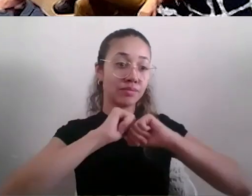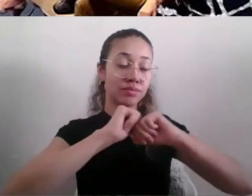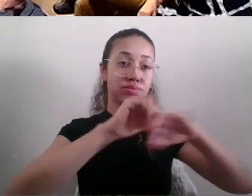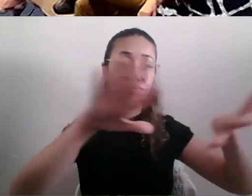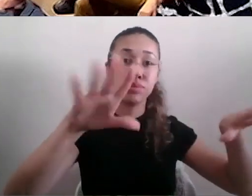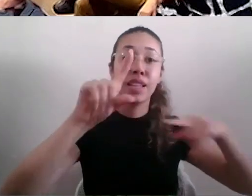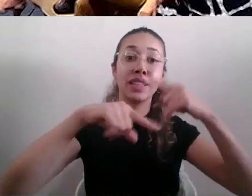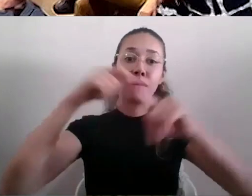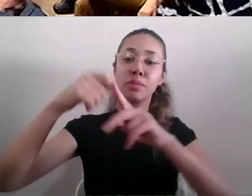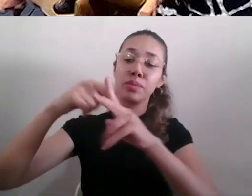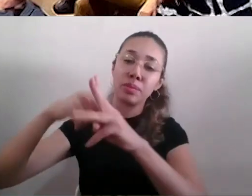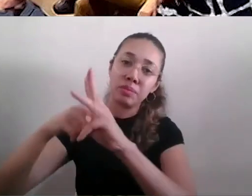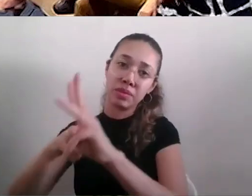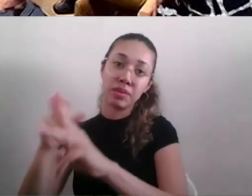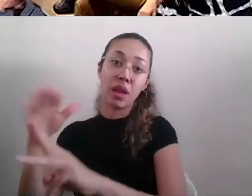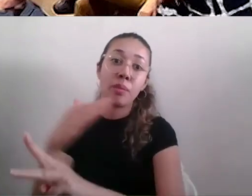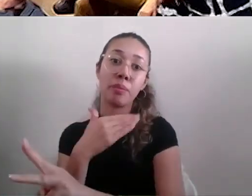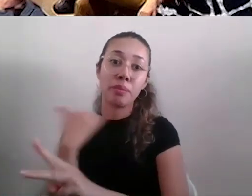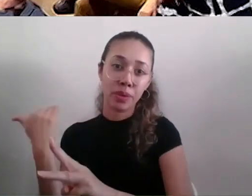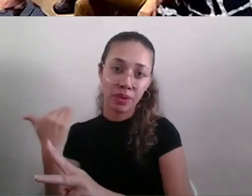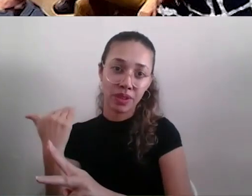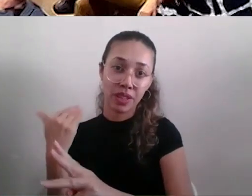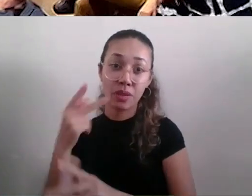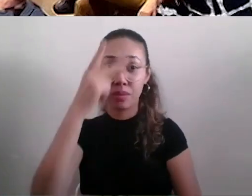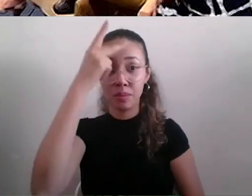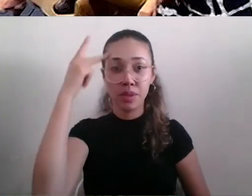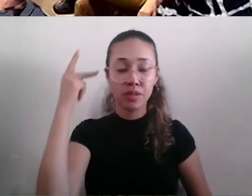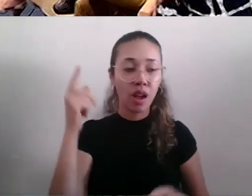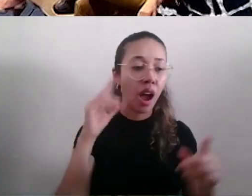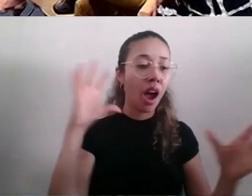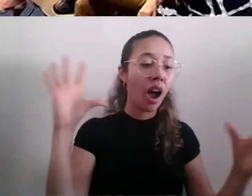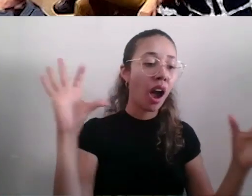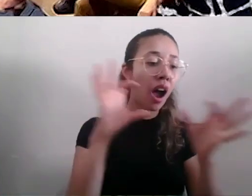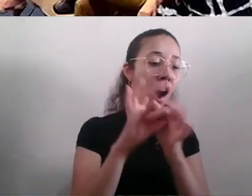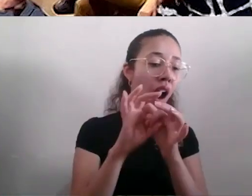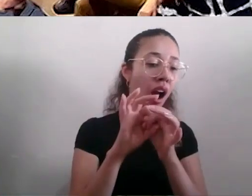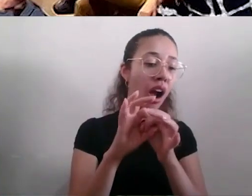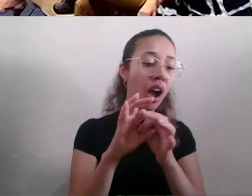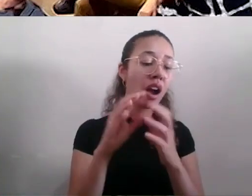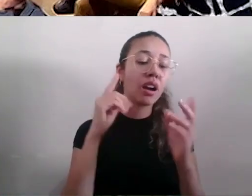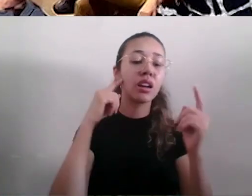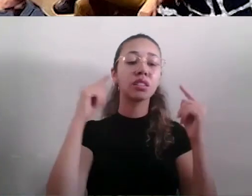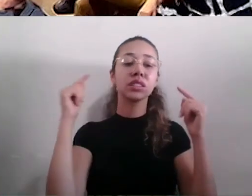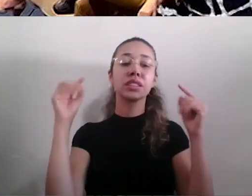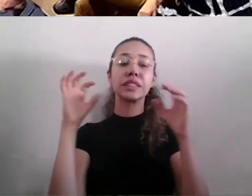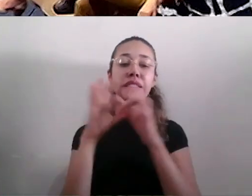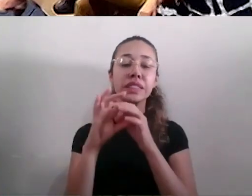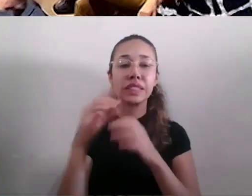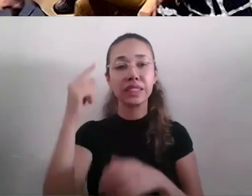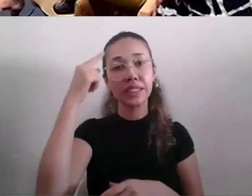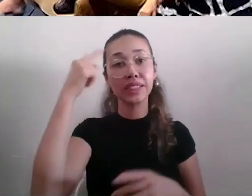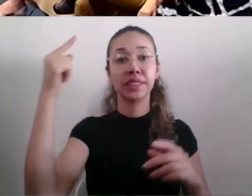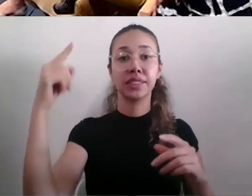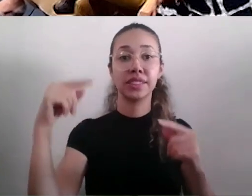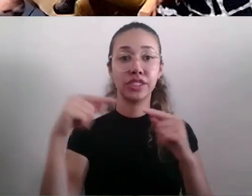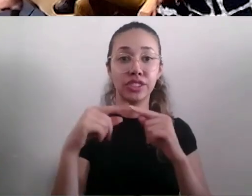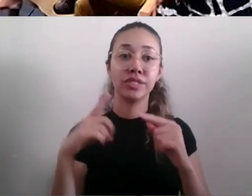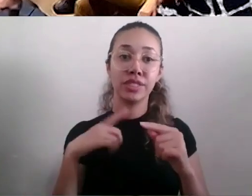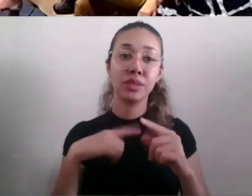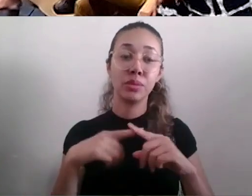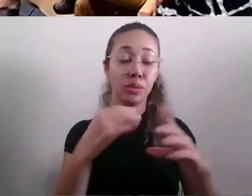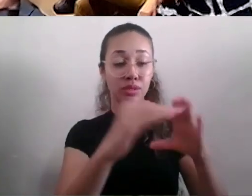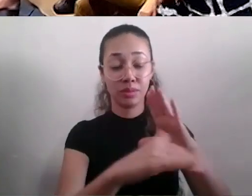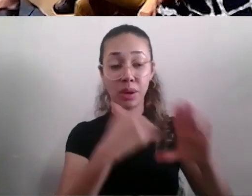2, 3 meses depois, mais ou menos, as pessoas ligaram imediatamente uma coisa a outra. Então, a gente começou realmente a receber mensagens nas redes sociais e no e-mail também, dizendo: